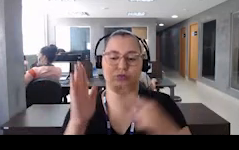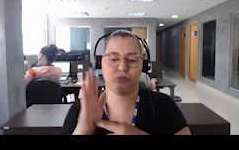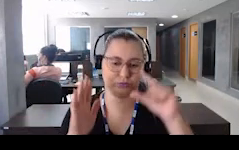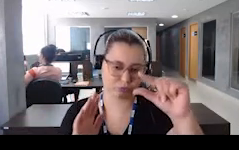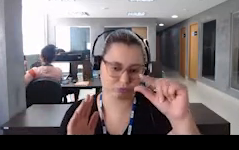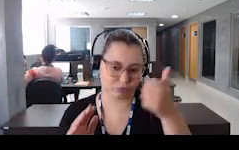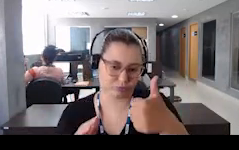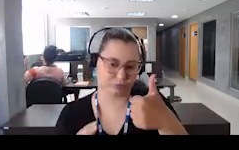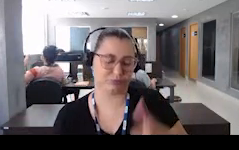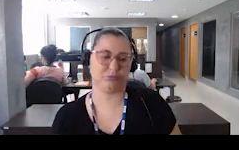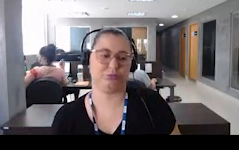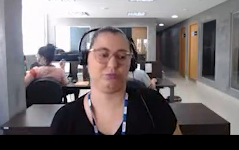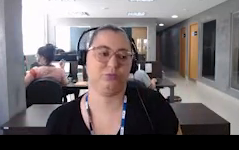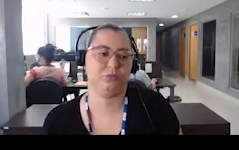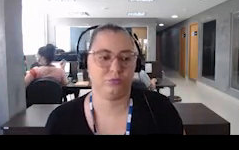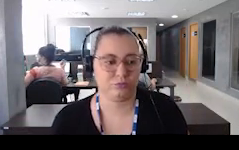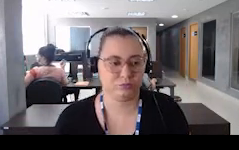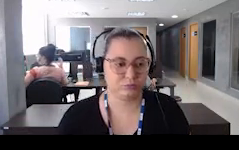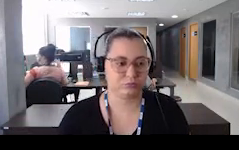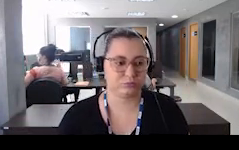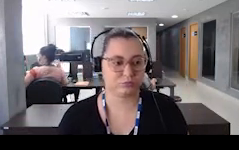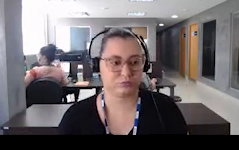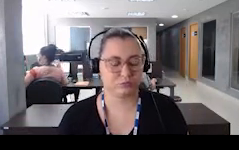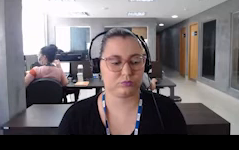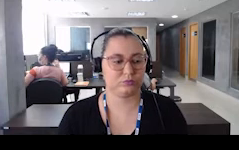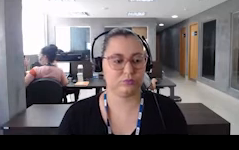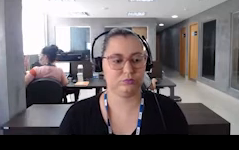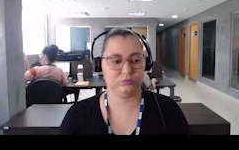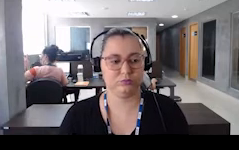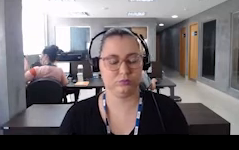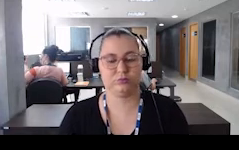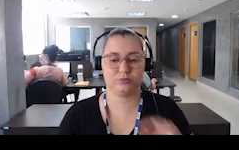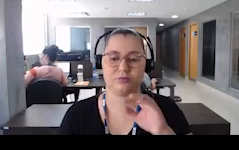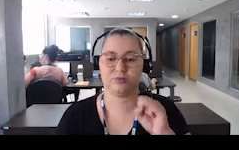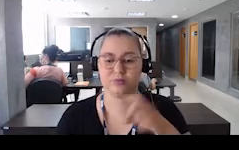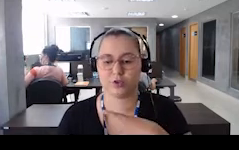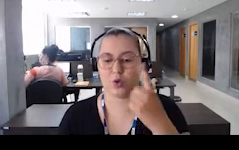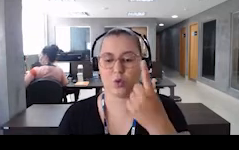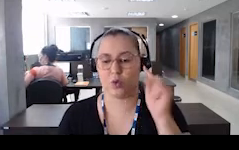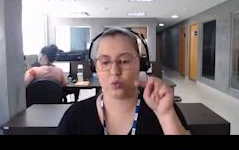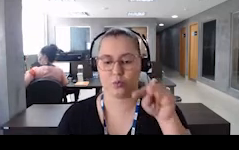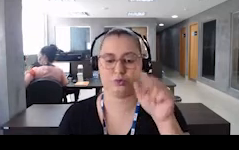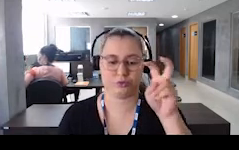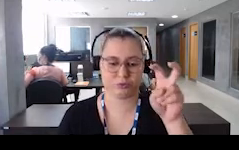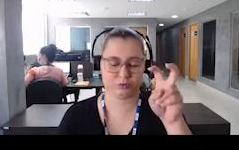com uma nota reduzida, tudo bem? Então, ó, desafio